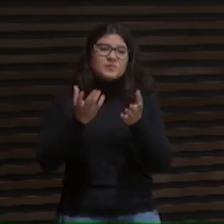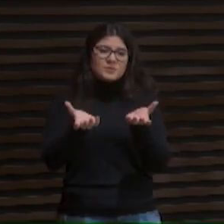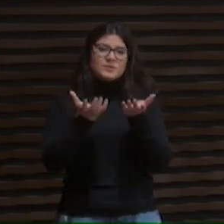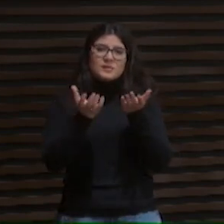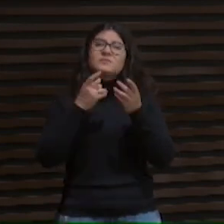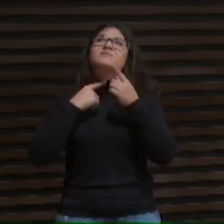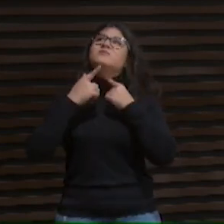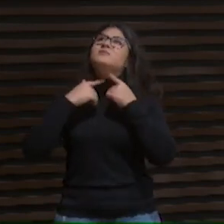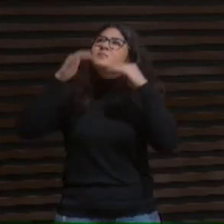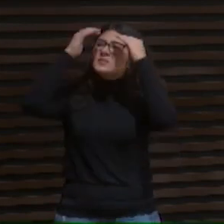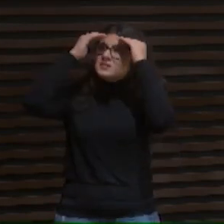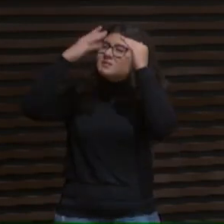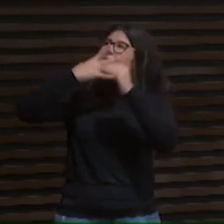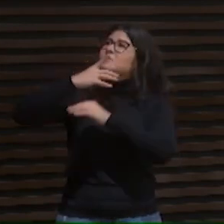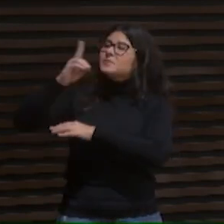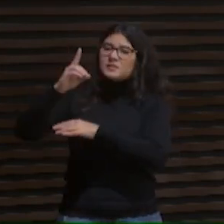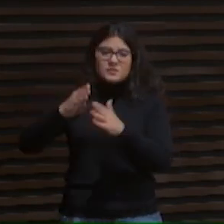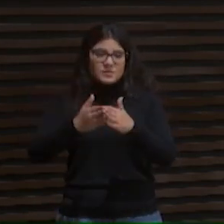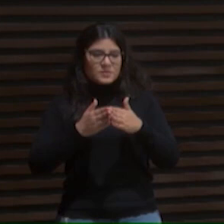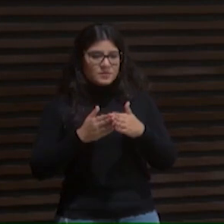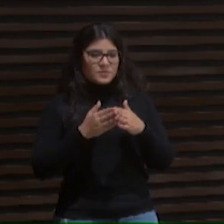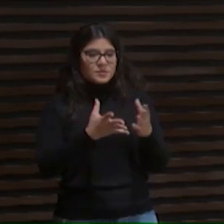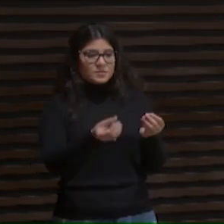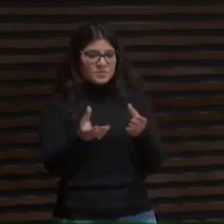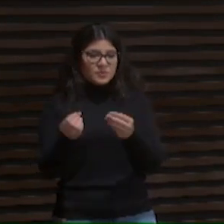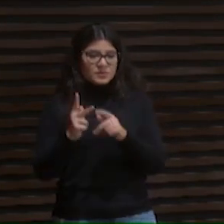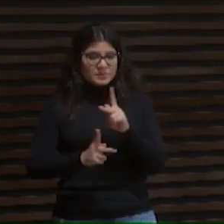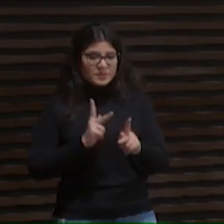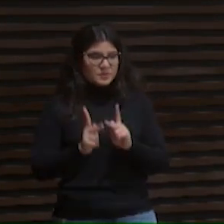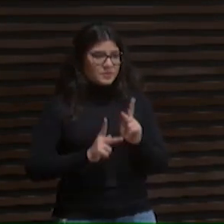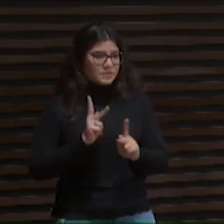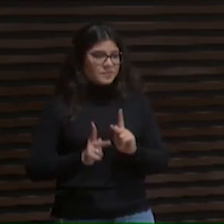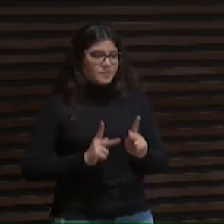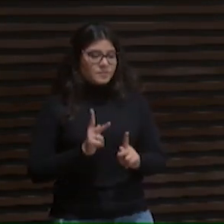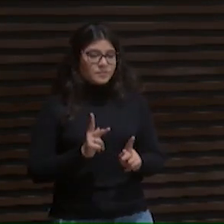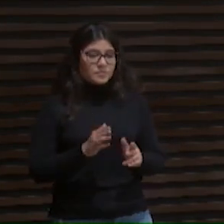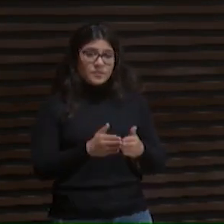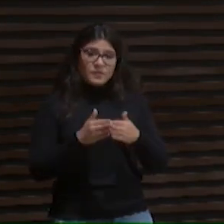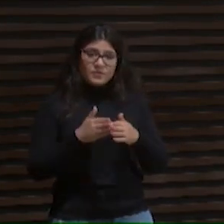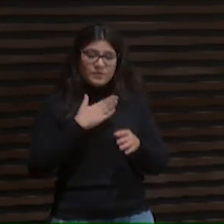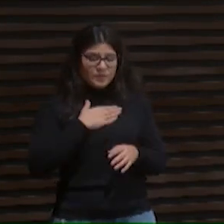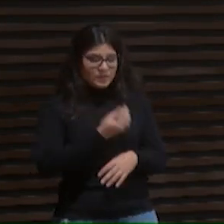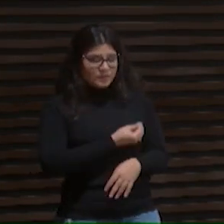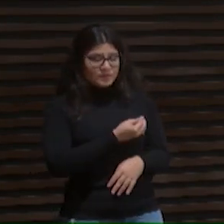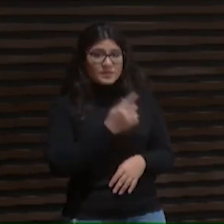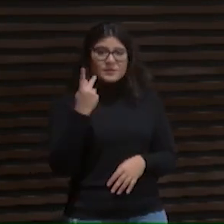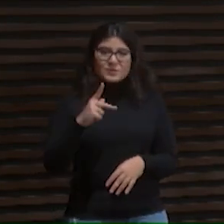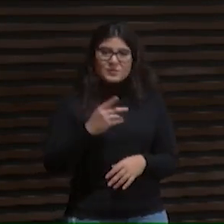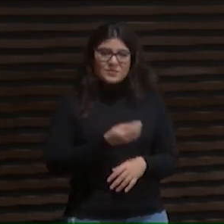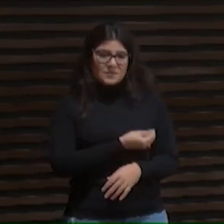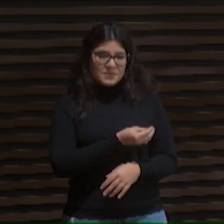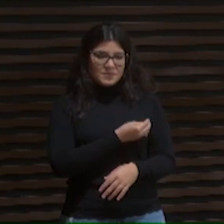ao Pai, em favor de muitos, em favor da minha vida e da sua